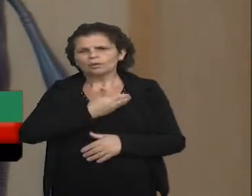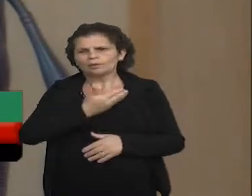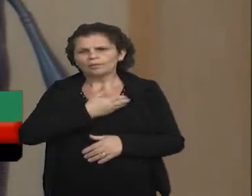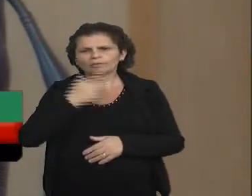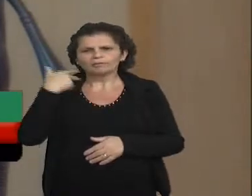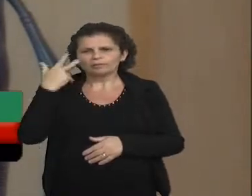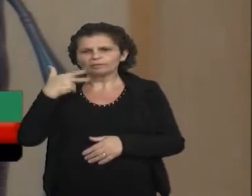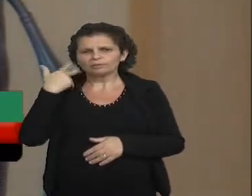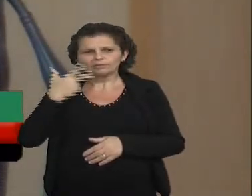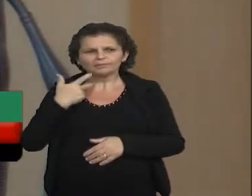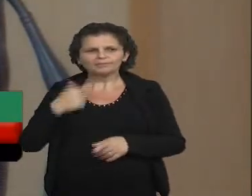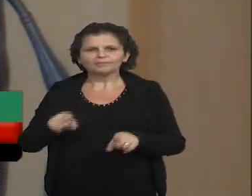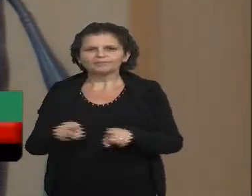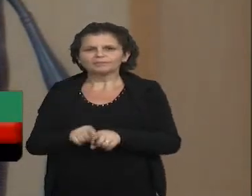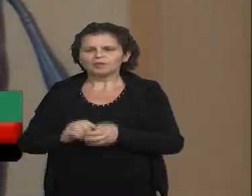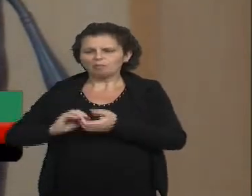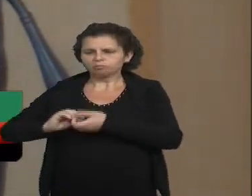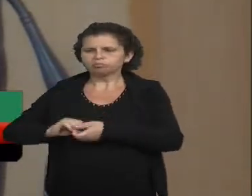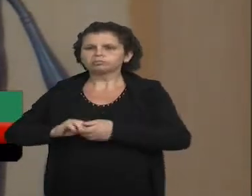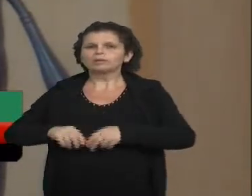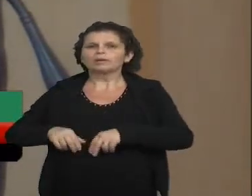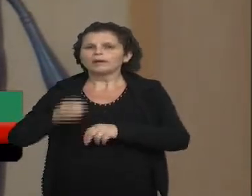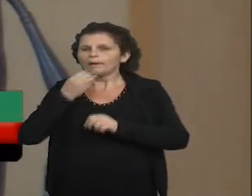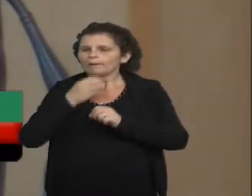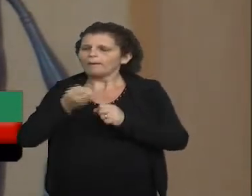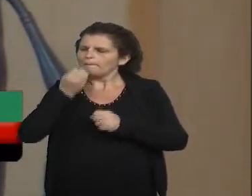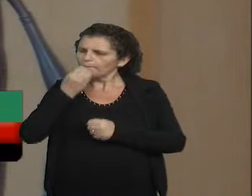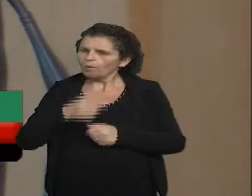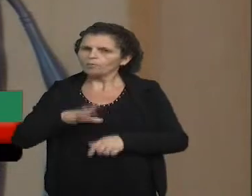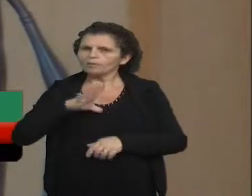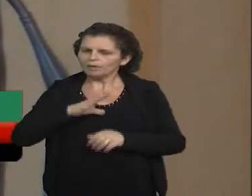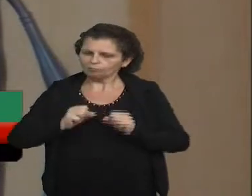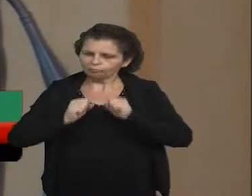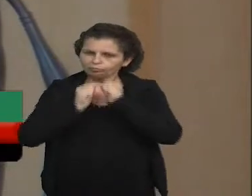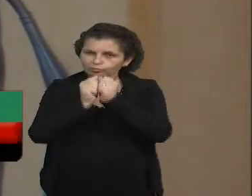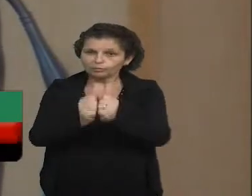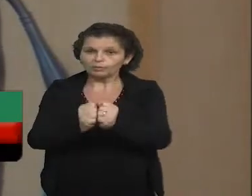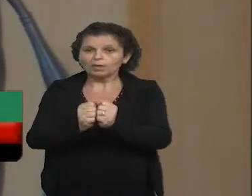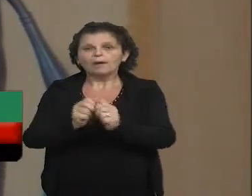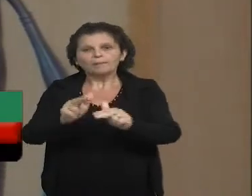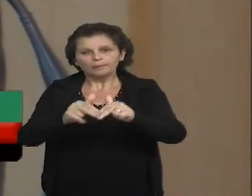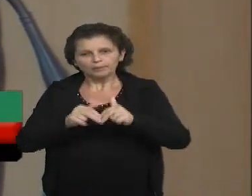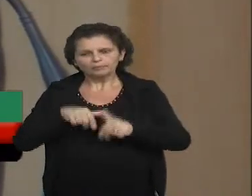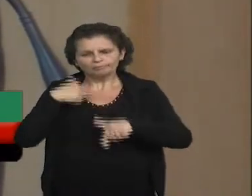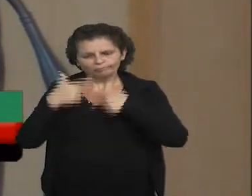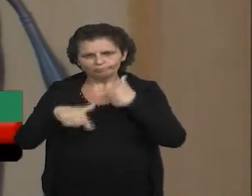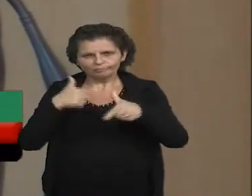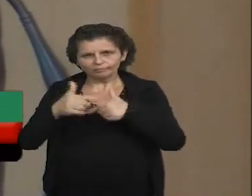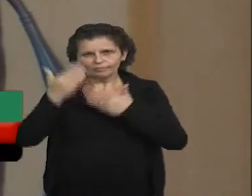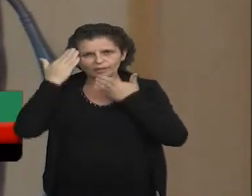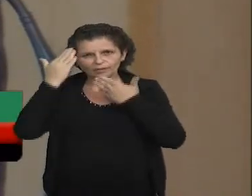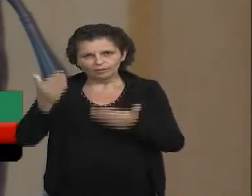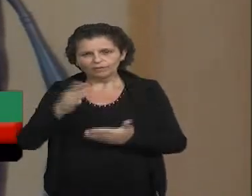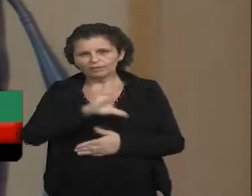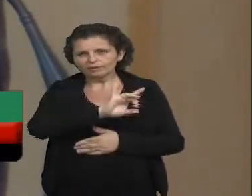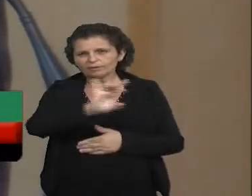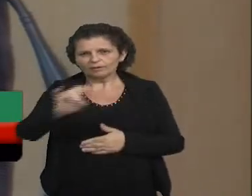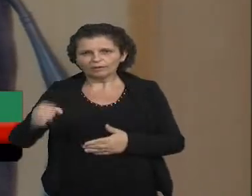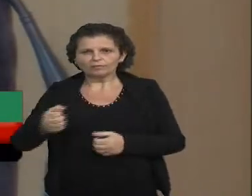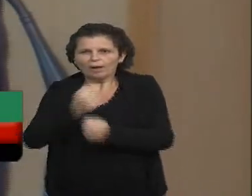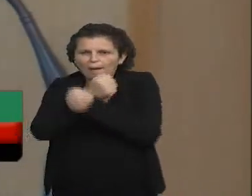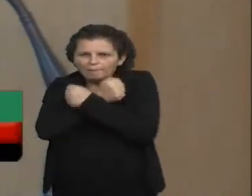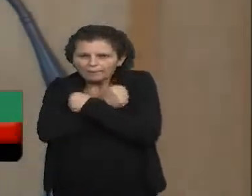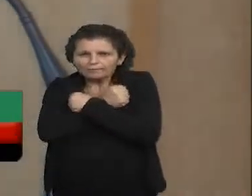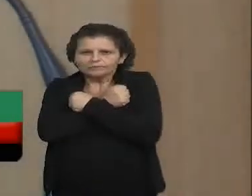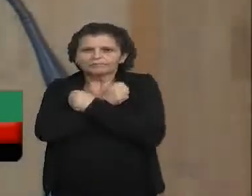aqui dessa casa, que andam de mão dada também. Quando é bom para a cidade, nós estamos juntos. E é assim que nós estamos trabalhando. Muito obrigado a cada um de vocês e um